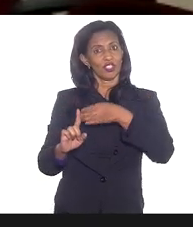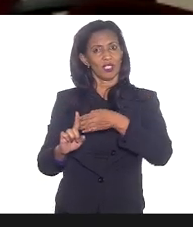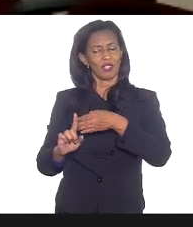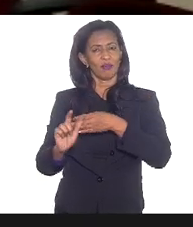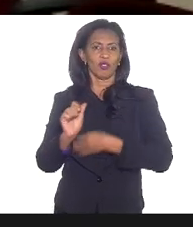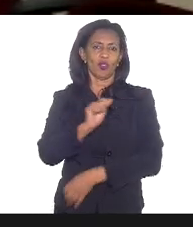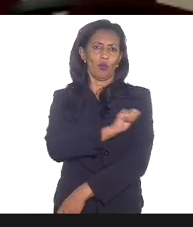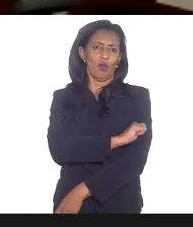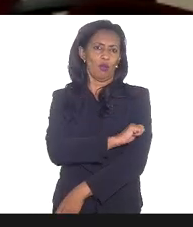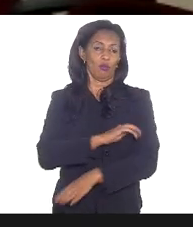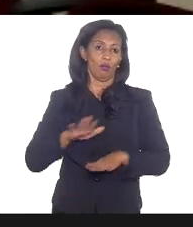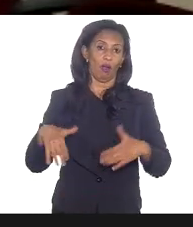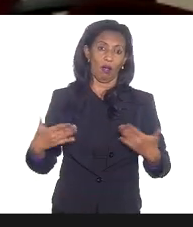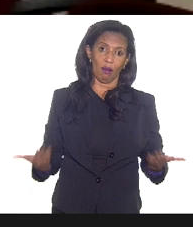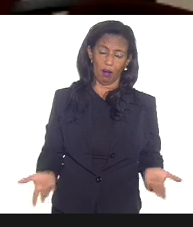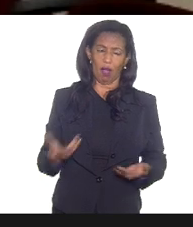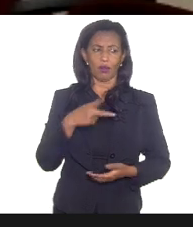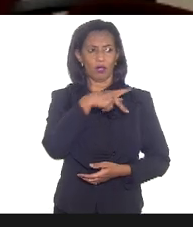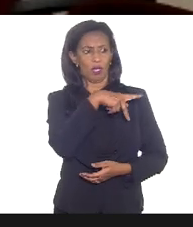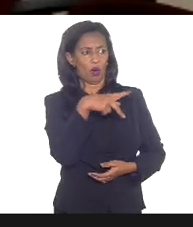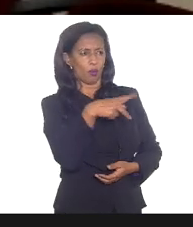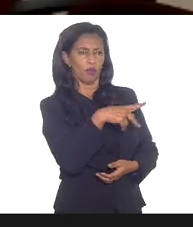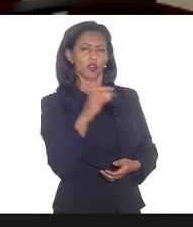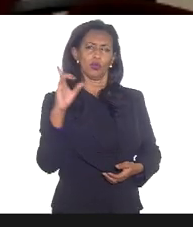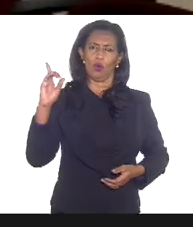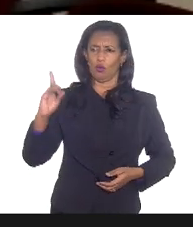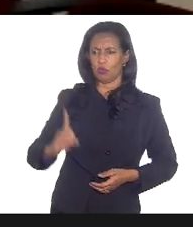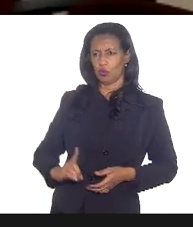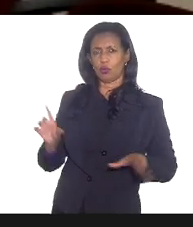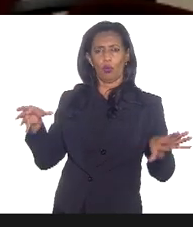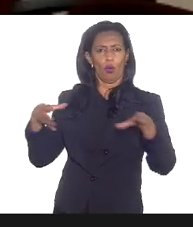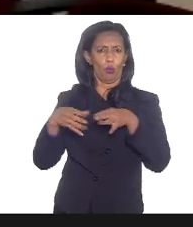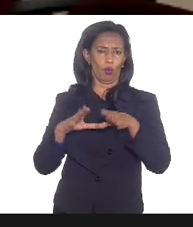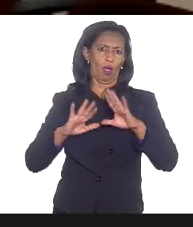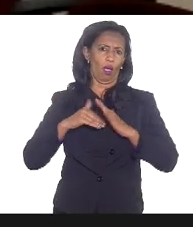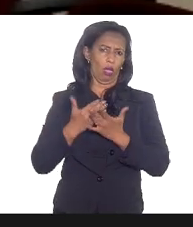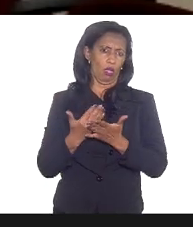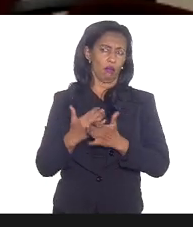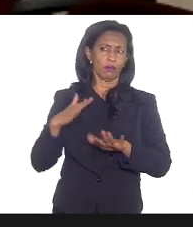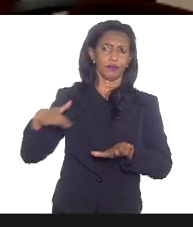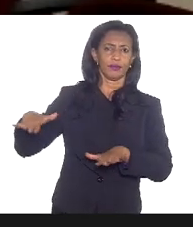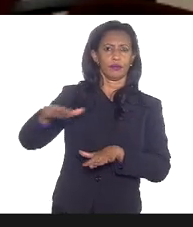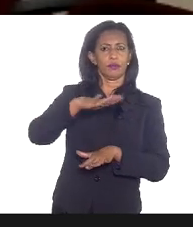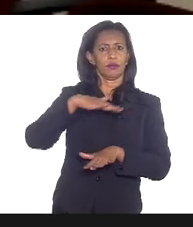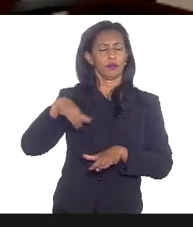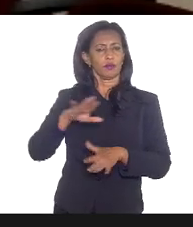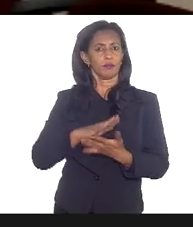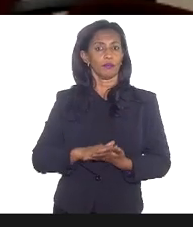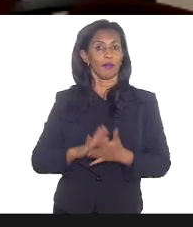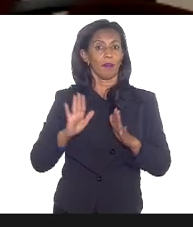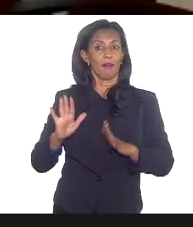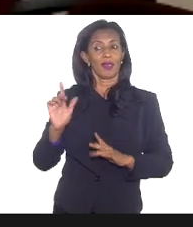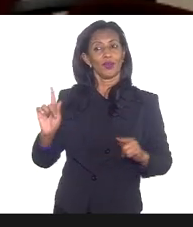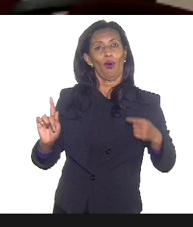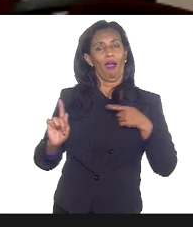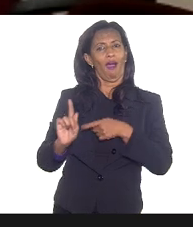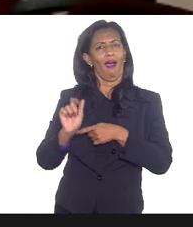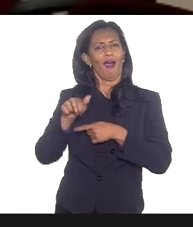ao aluno. Claro que ao professor, ao diretor, à comunidade escolar, de uma forma geral, ao pai, mas